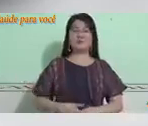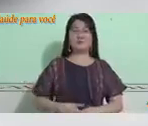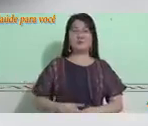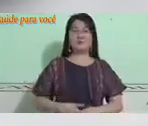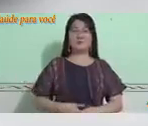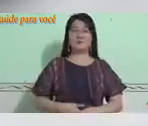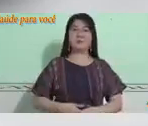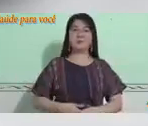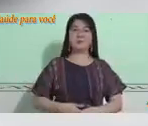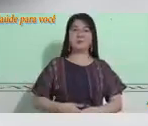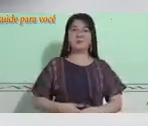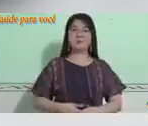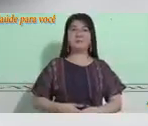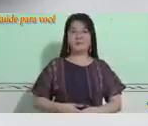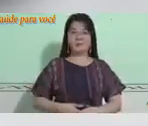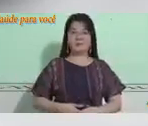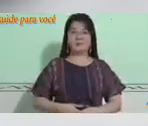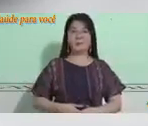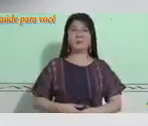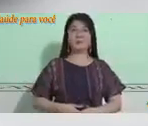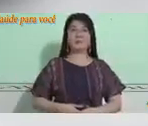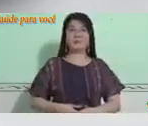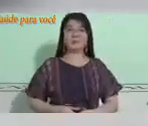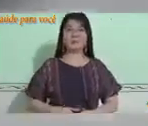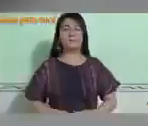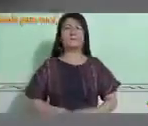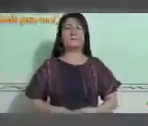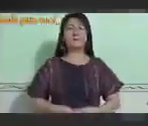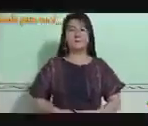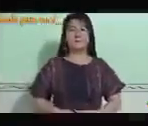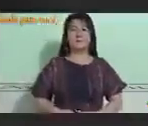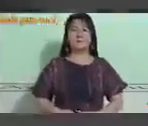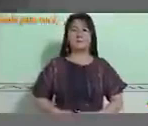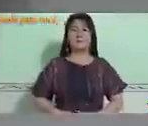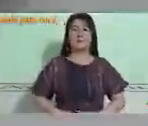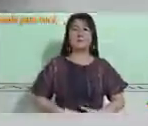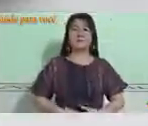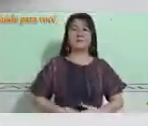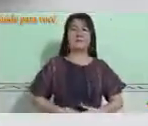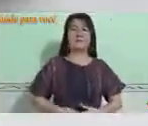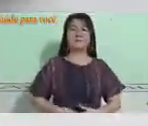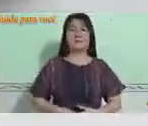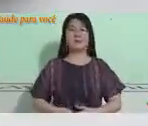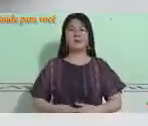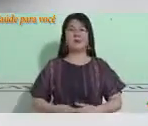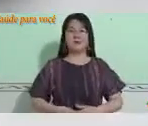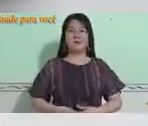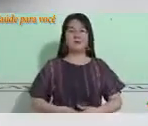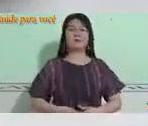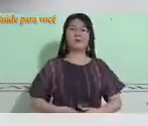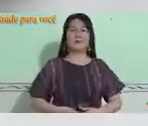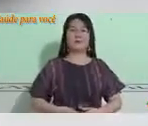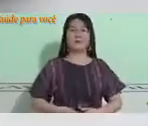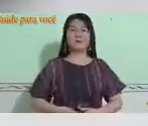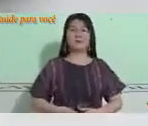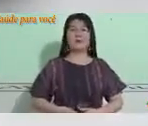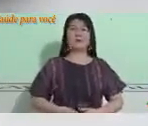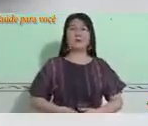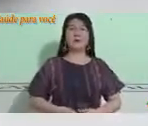as glândulas paratireoides que produzem o hormônio conhecido por PIT, responsável por regular o nível de cálcio no sangue.